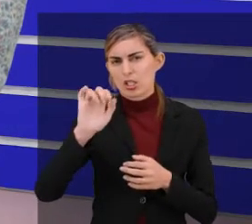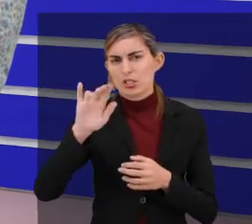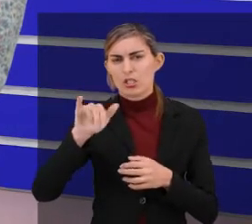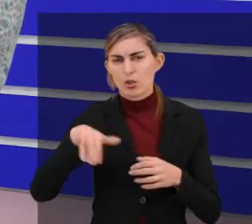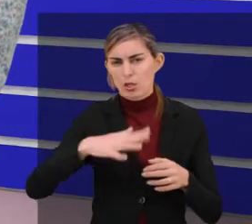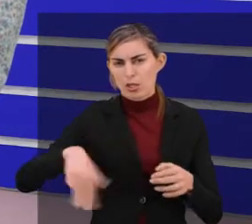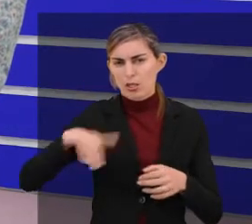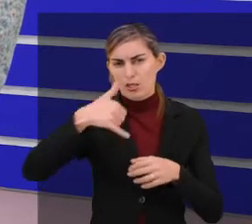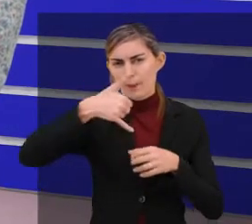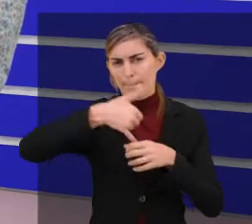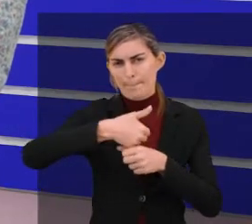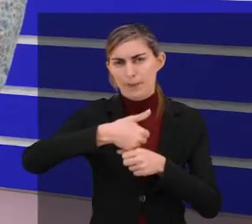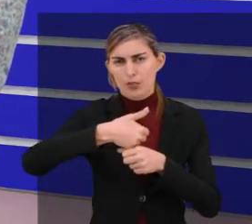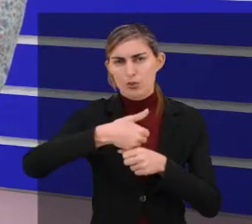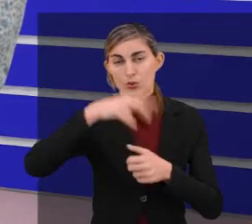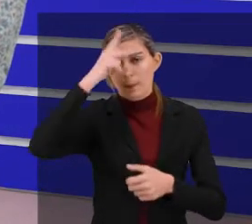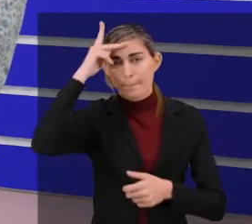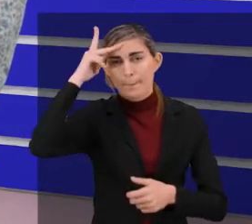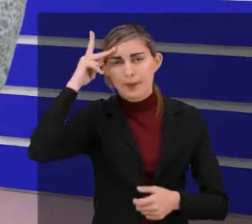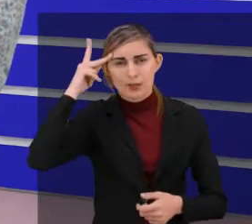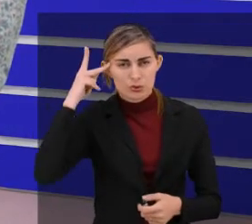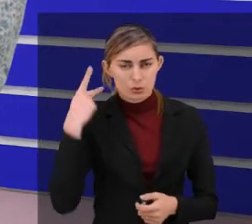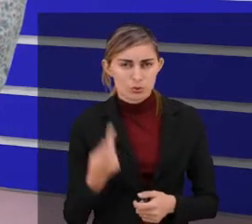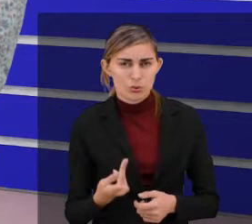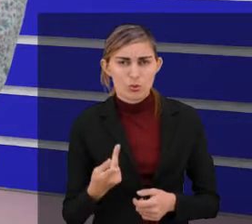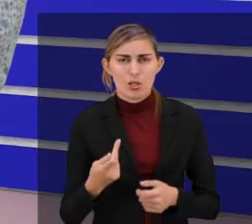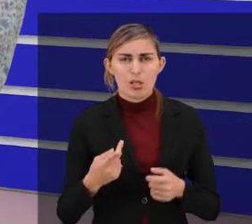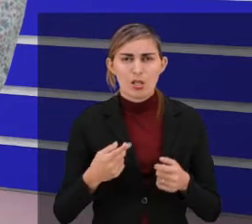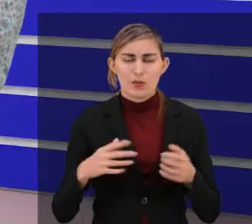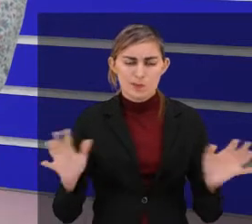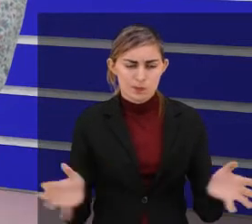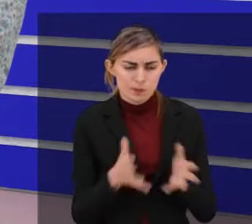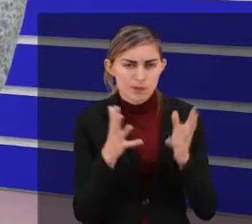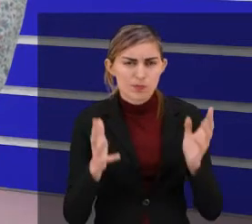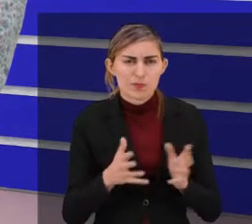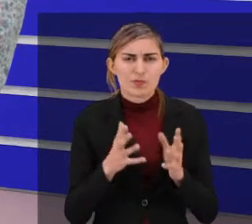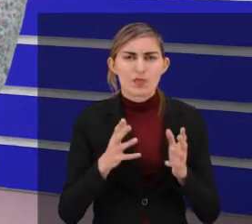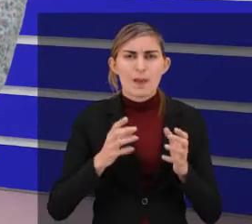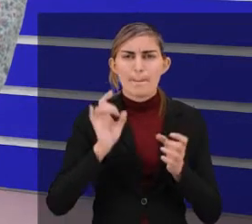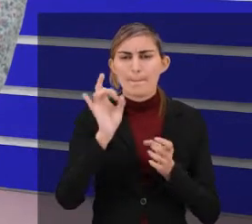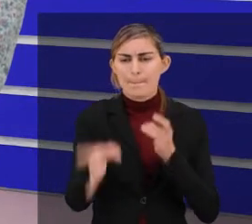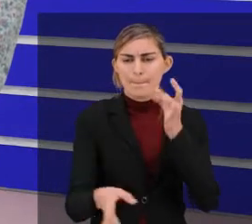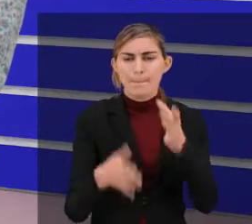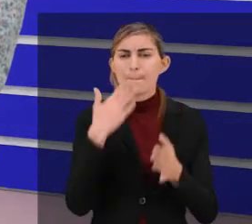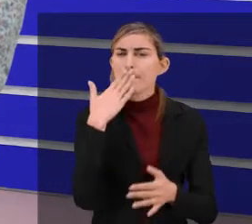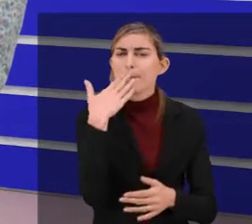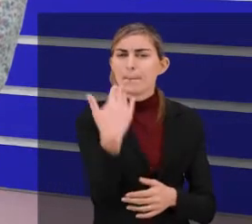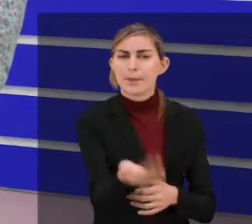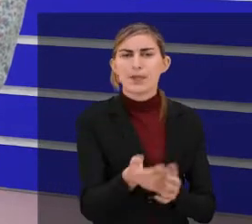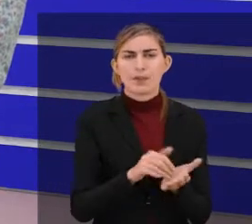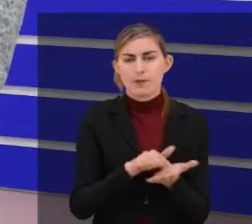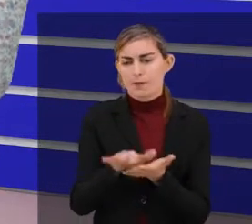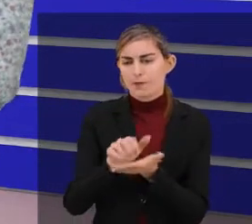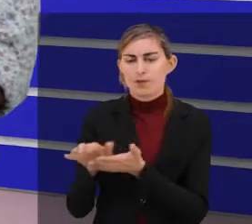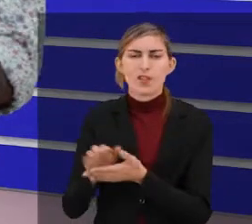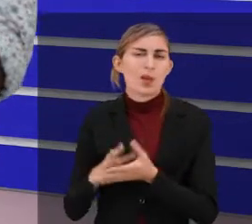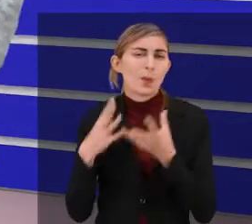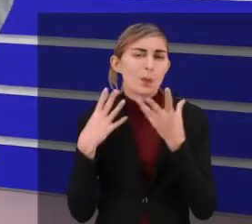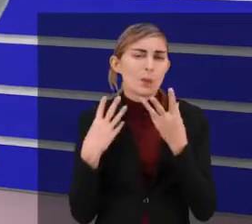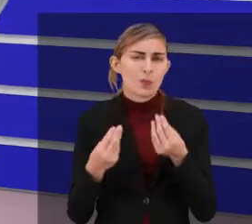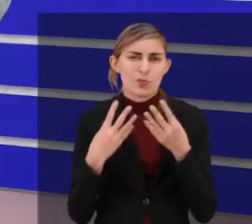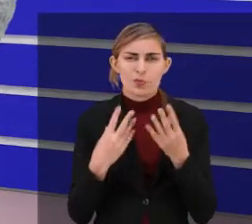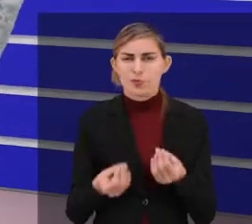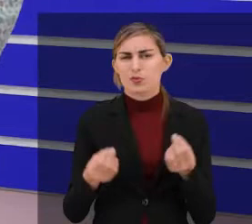área de petróleo, em que as pessoas estão sendo induzidas a pedir demissão. Isso é